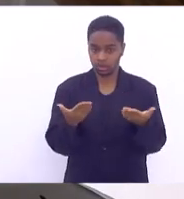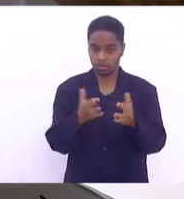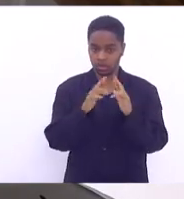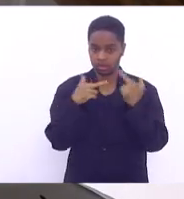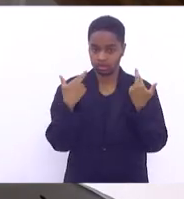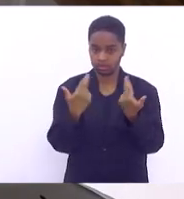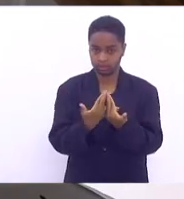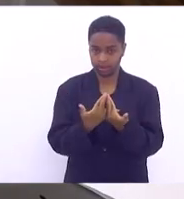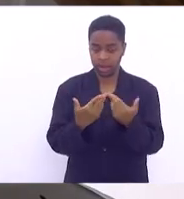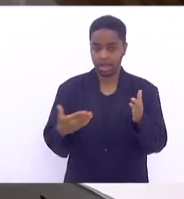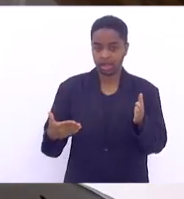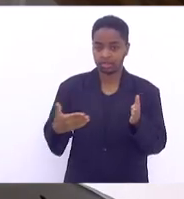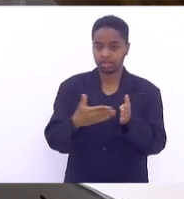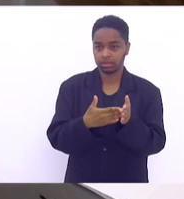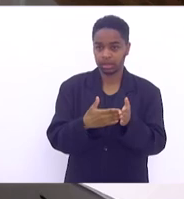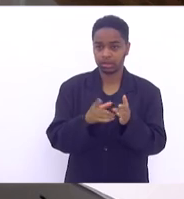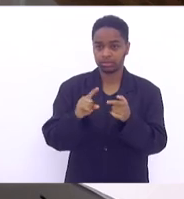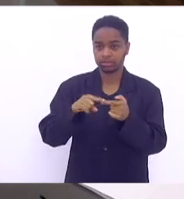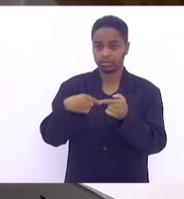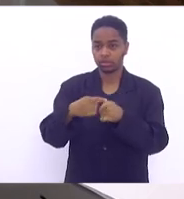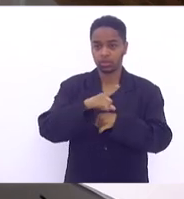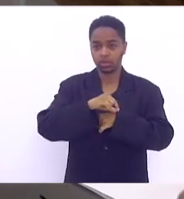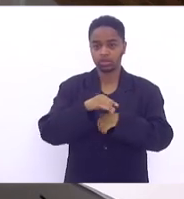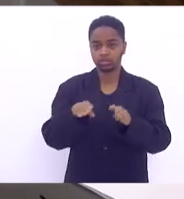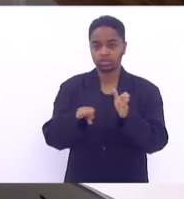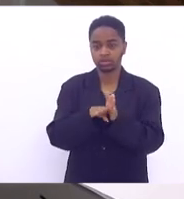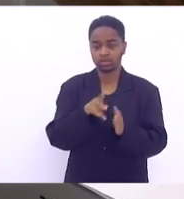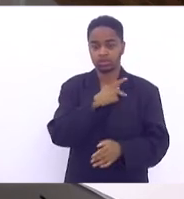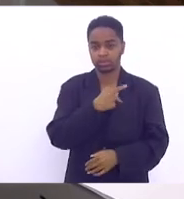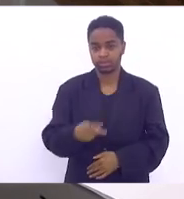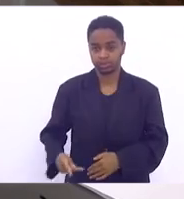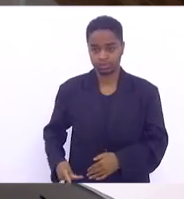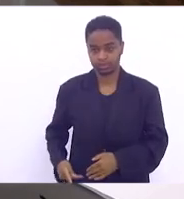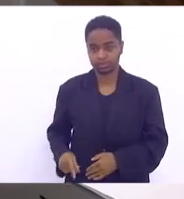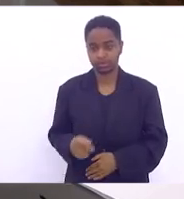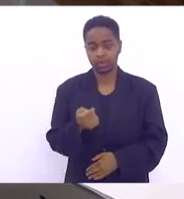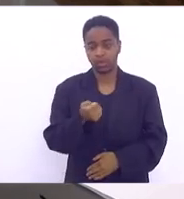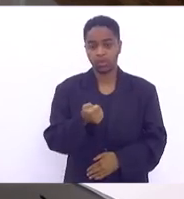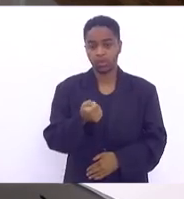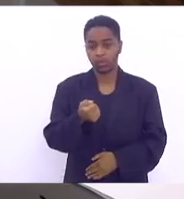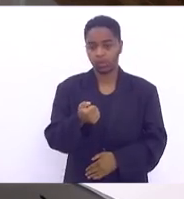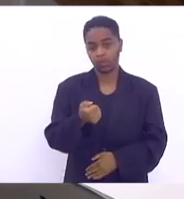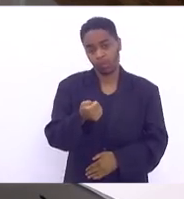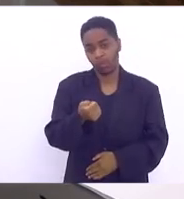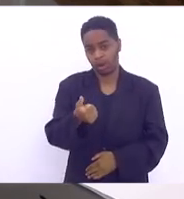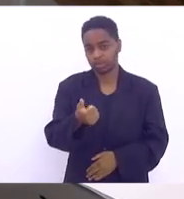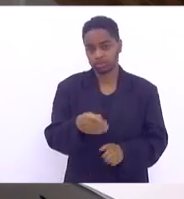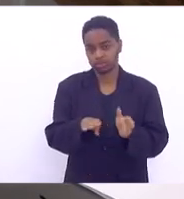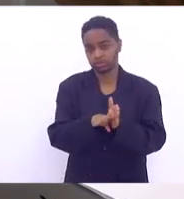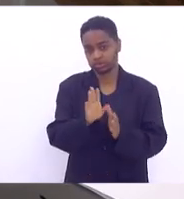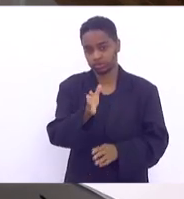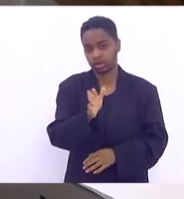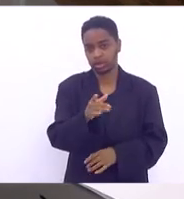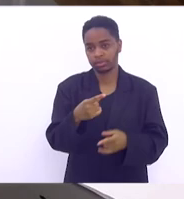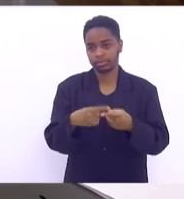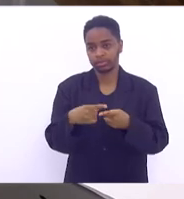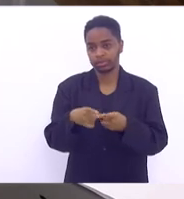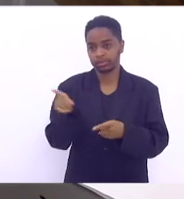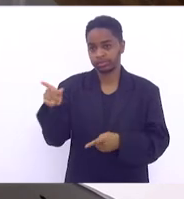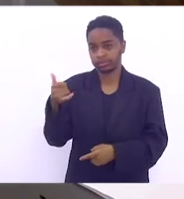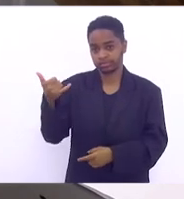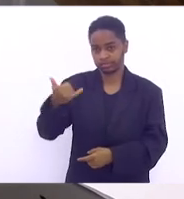sessão até a chegada do nosso presidente, que está seguramente a caminho, como me afirma